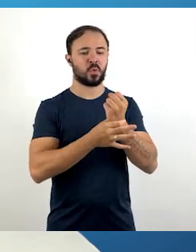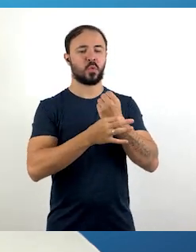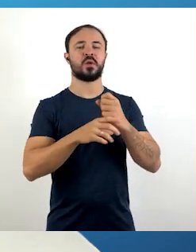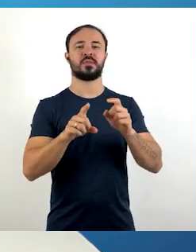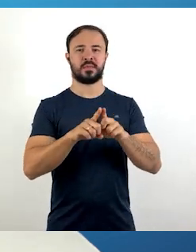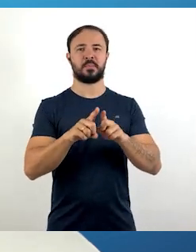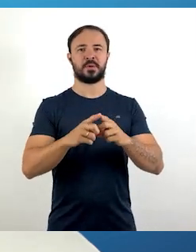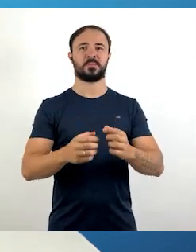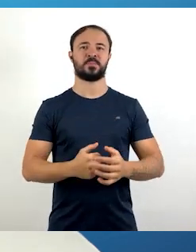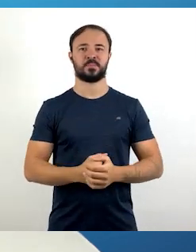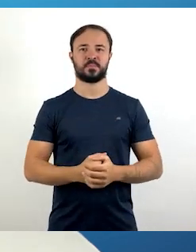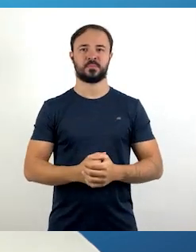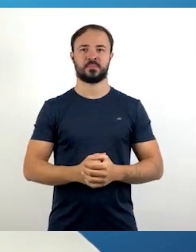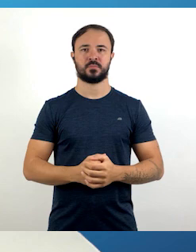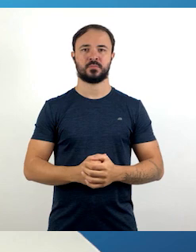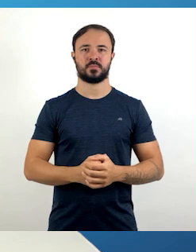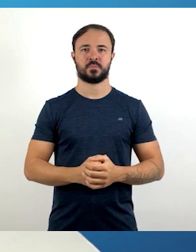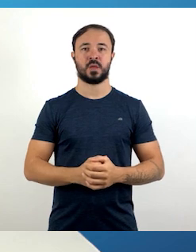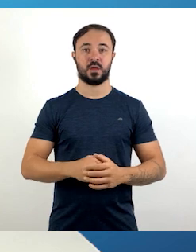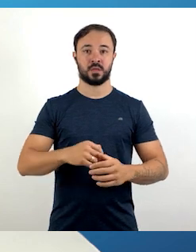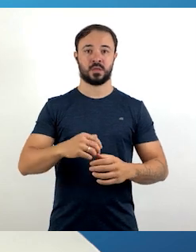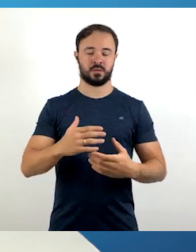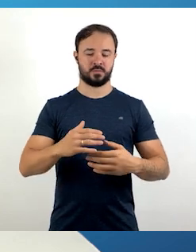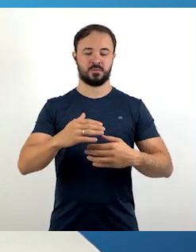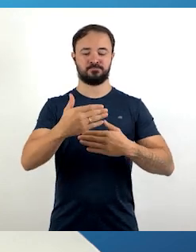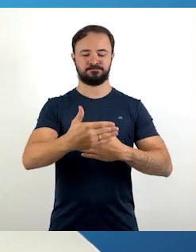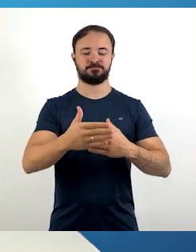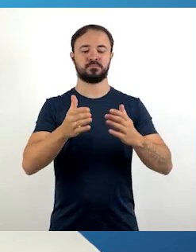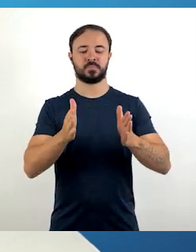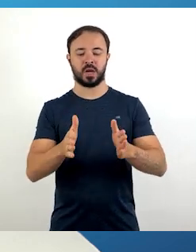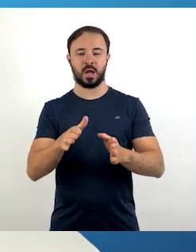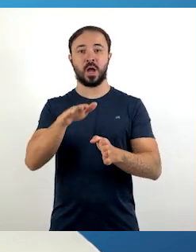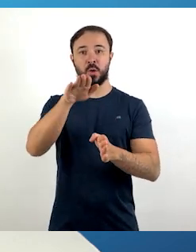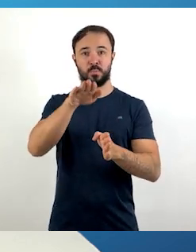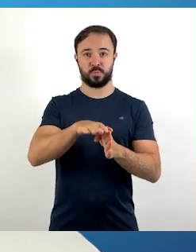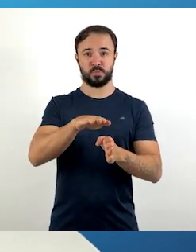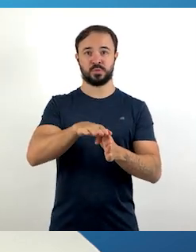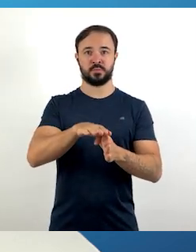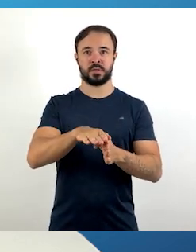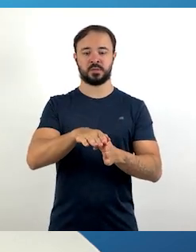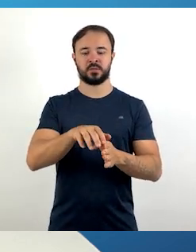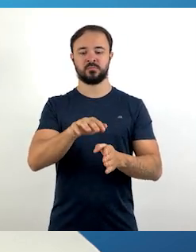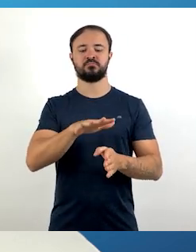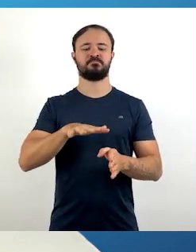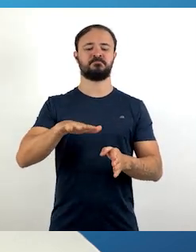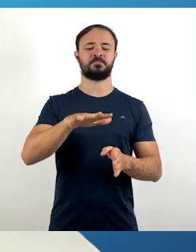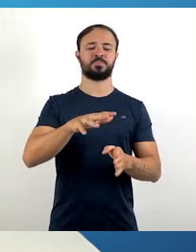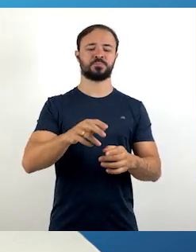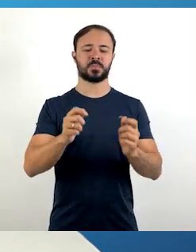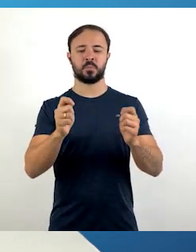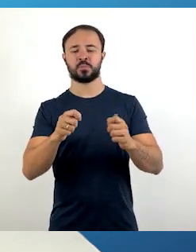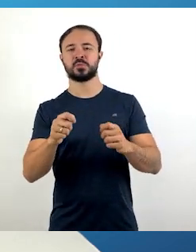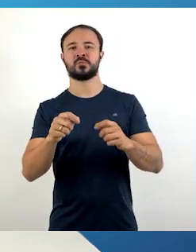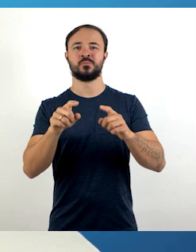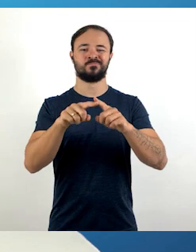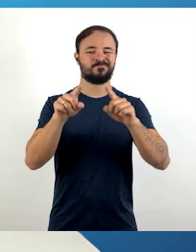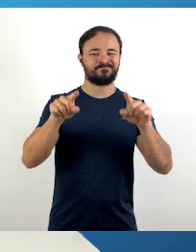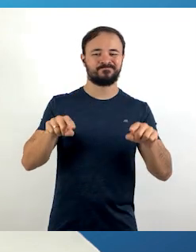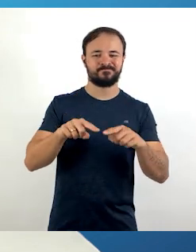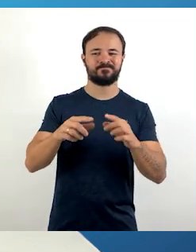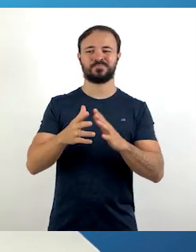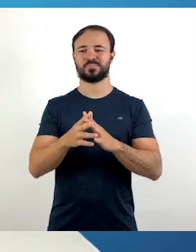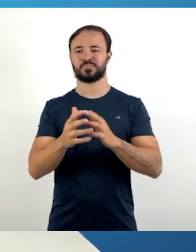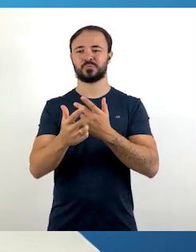Essa parte do teto é utilizado barras. Essas barras podem ser de 6 furos, 9 furos e barras angulares, para que elas possam